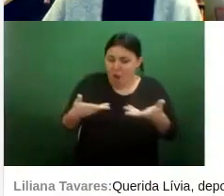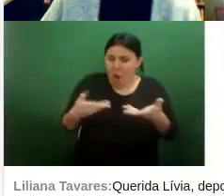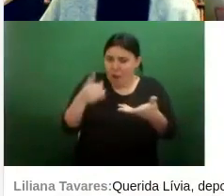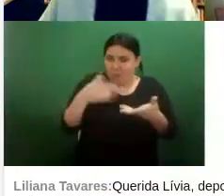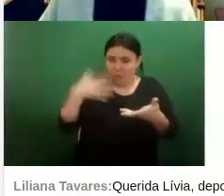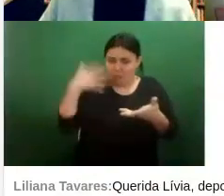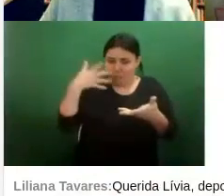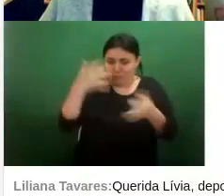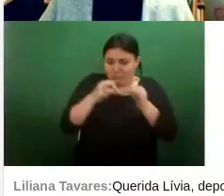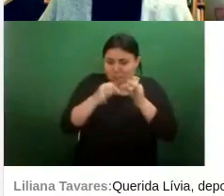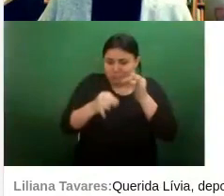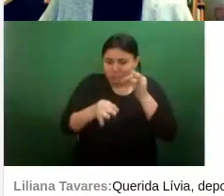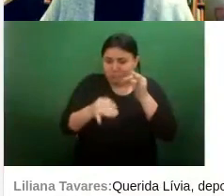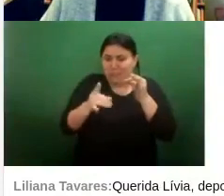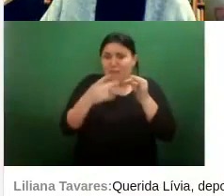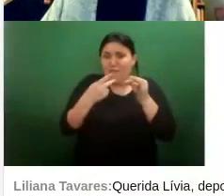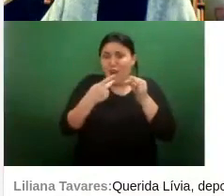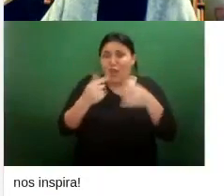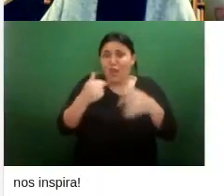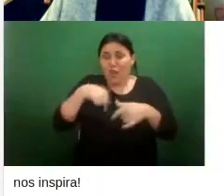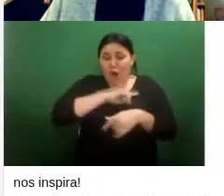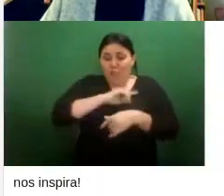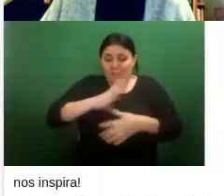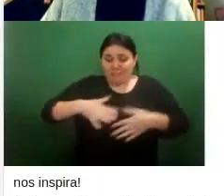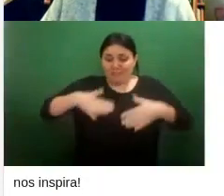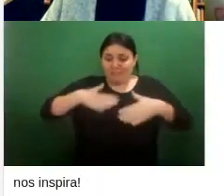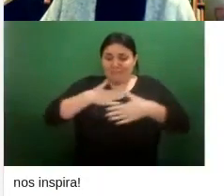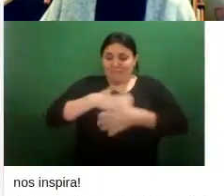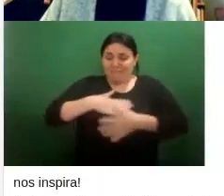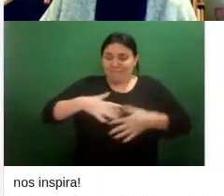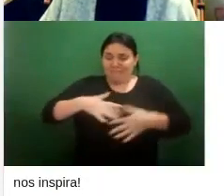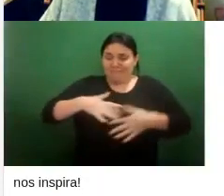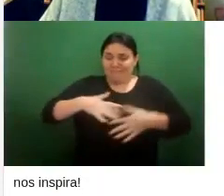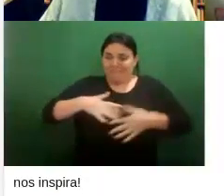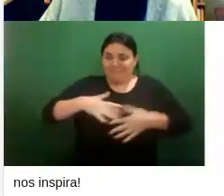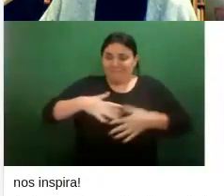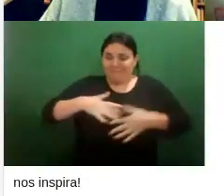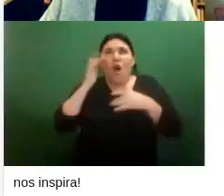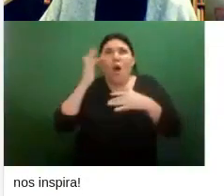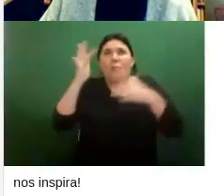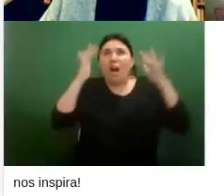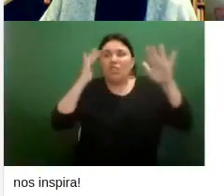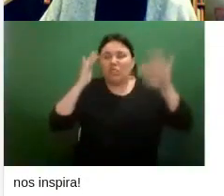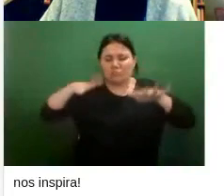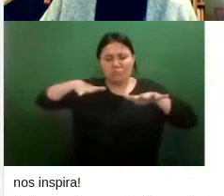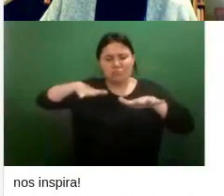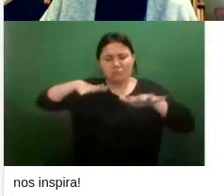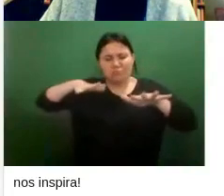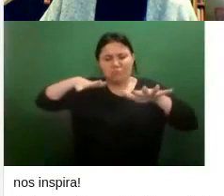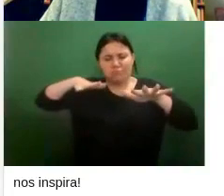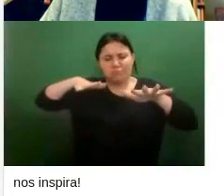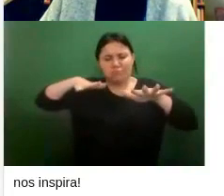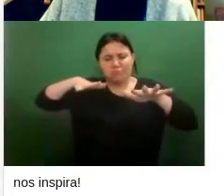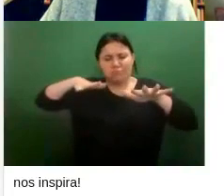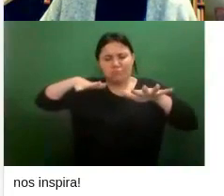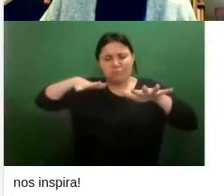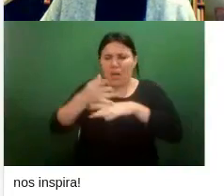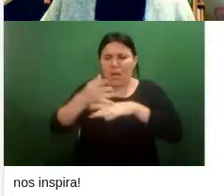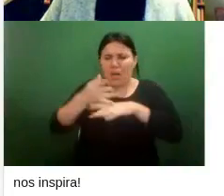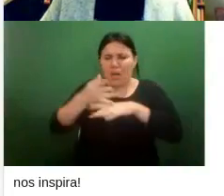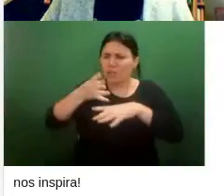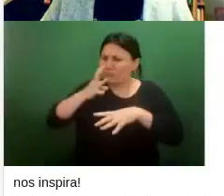e ficamos empolgados. Então, imagina estar na avenida, a sensação de estar participando e vendo pela primeira vez,